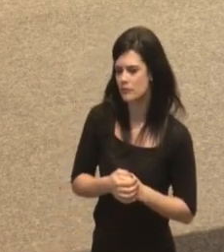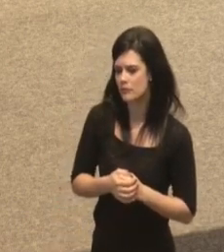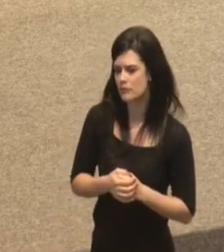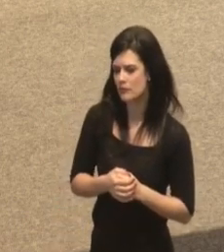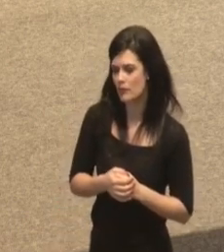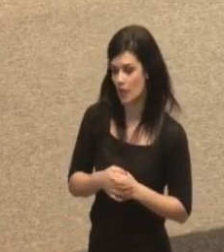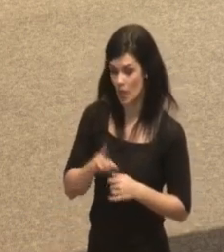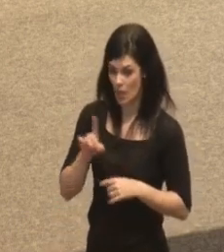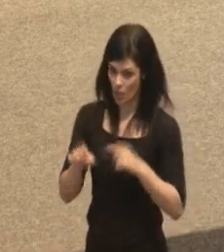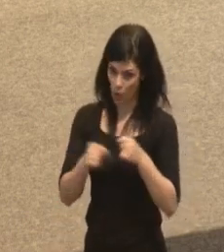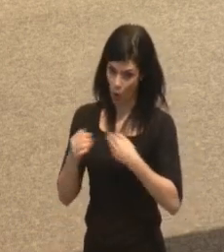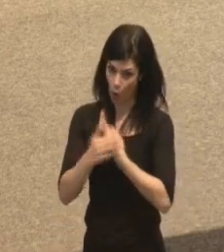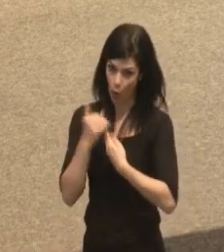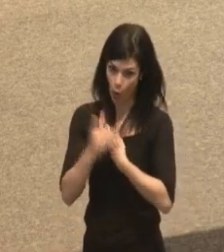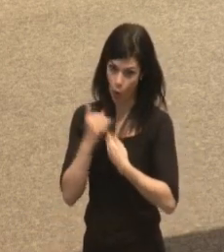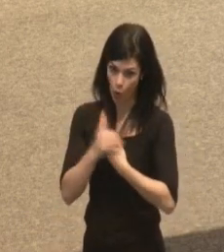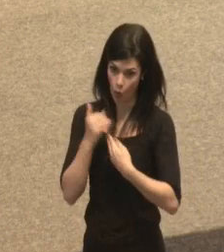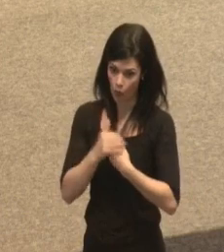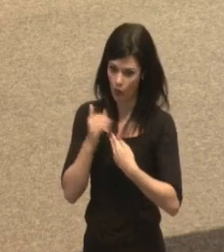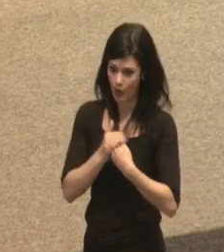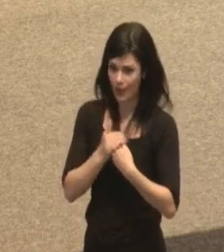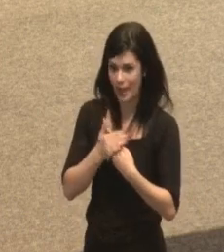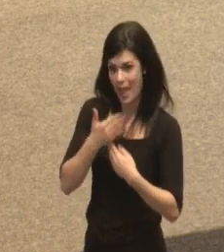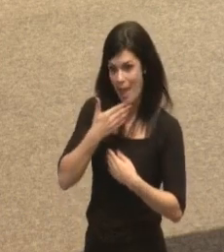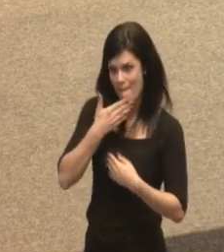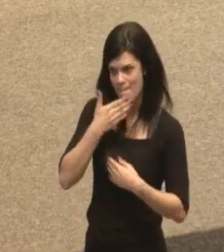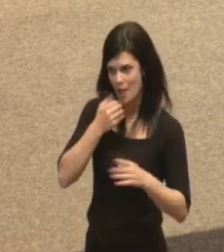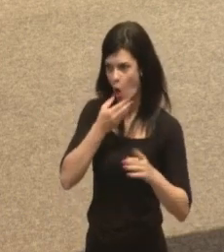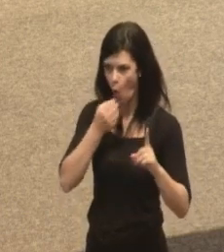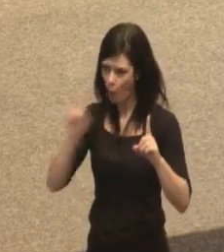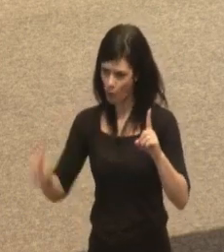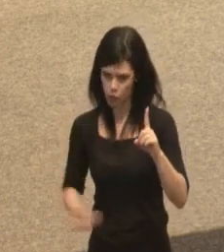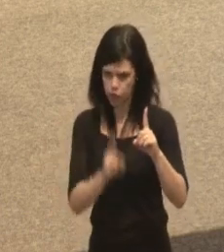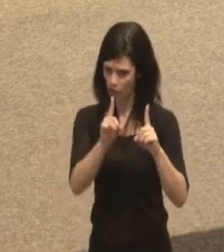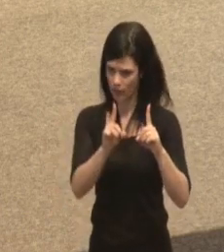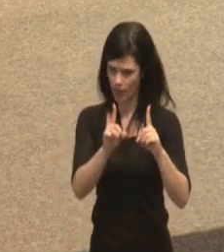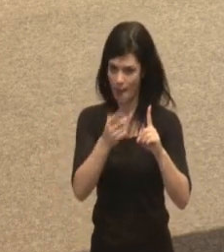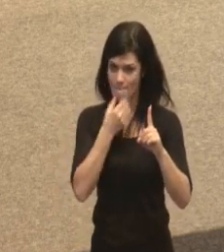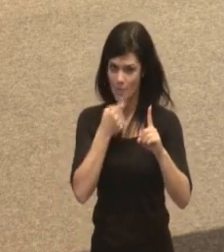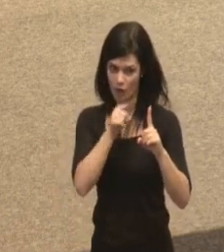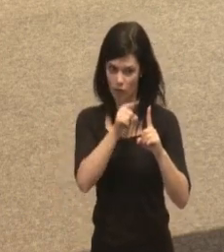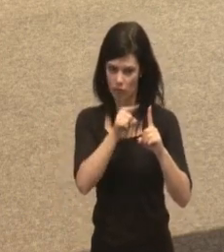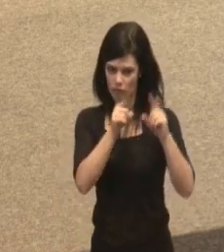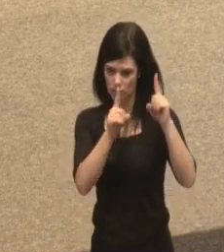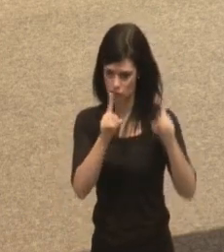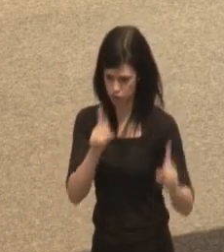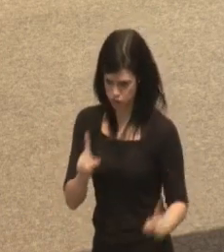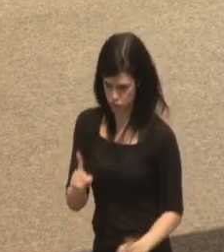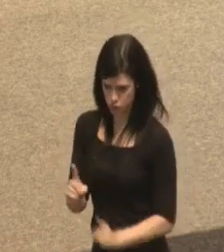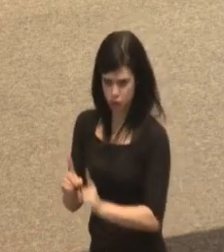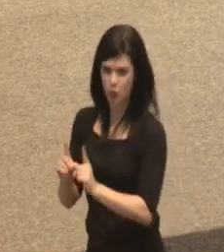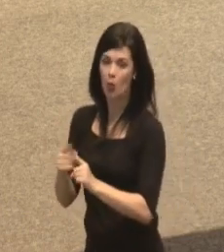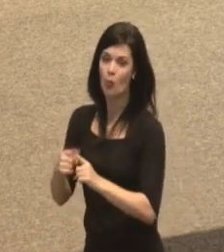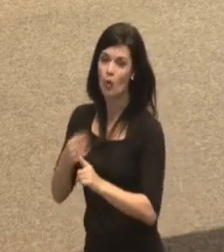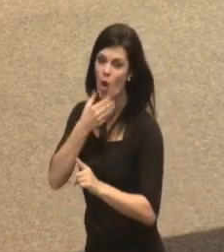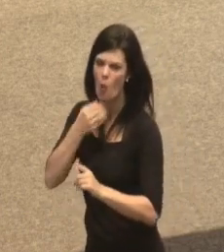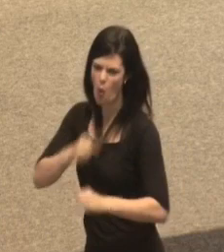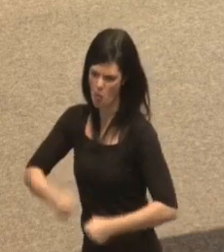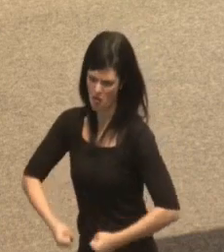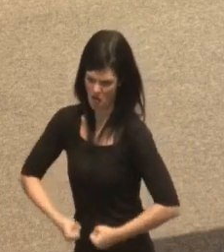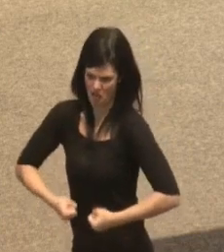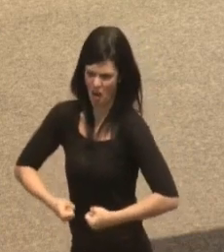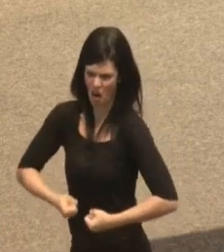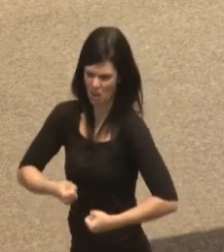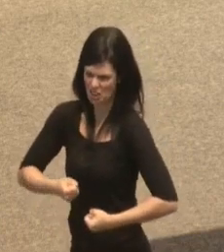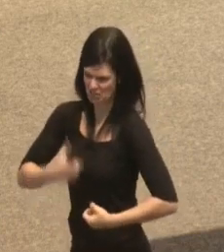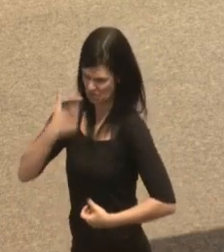a recomendação é que o irmão não receba aqui, é melhor o irmão descer para receber lá embaixo, porque é um moço muito alto, forte, ele é